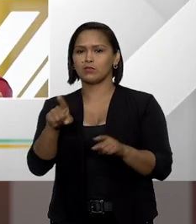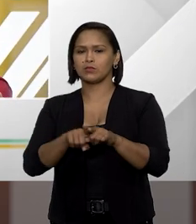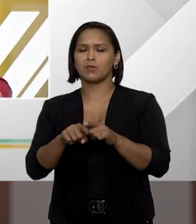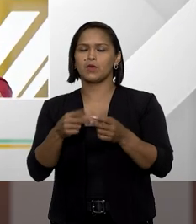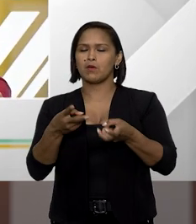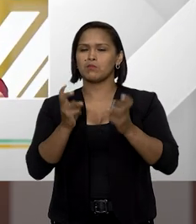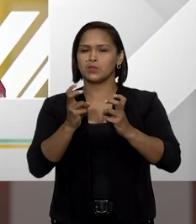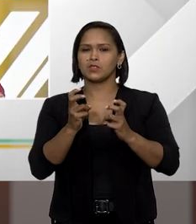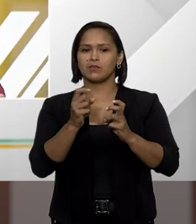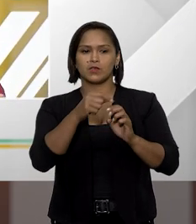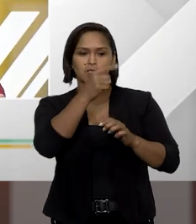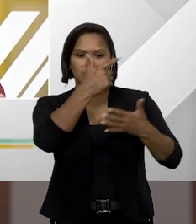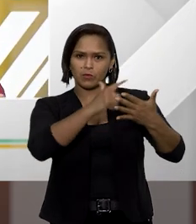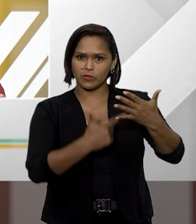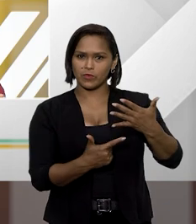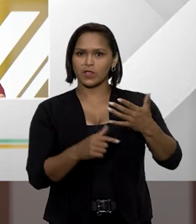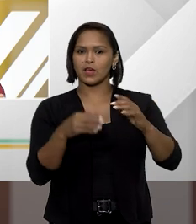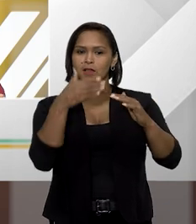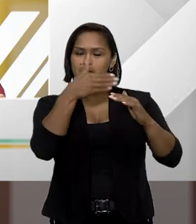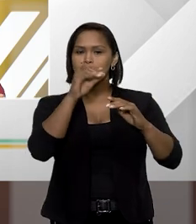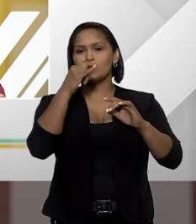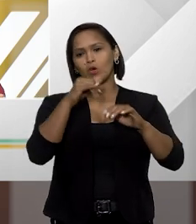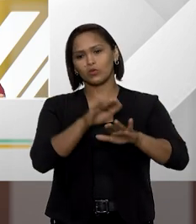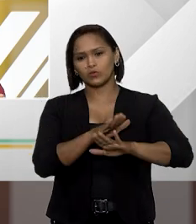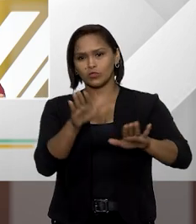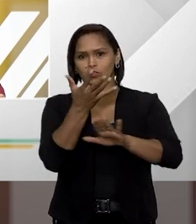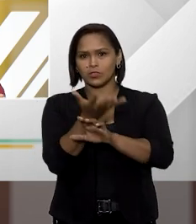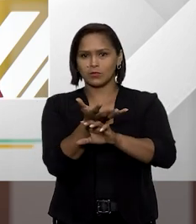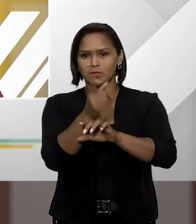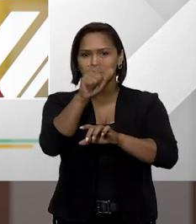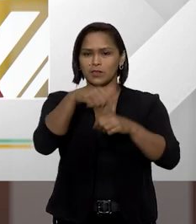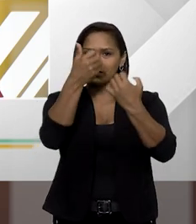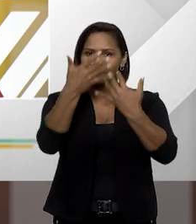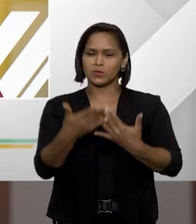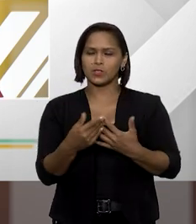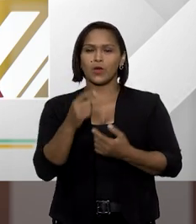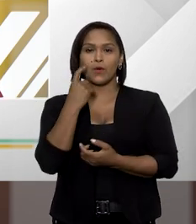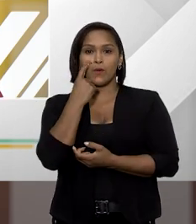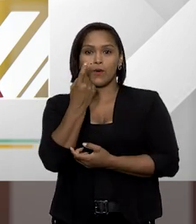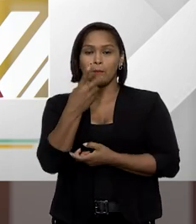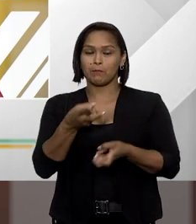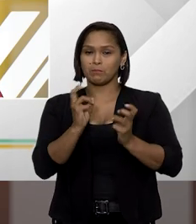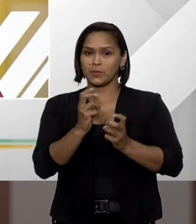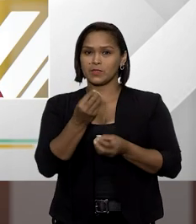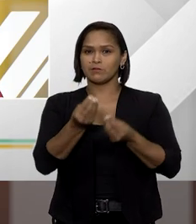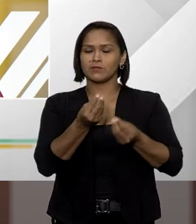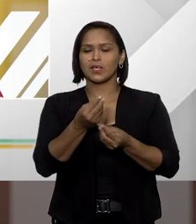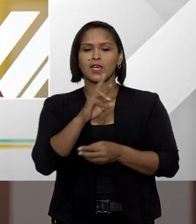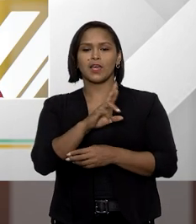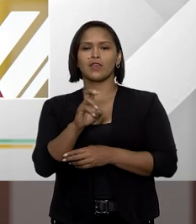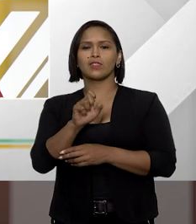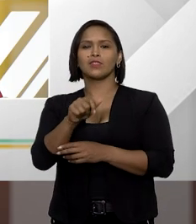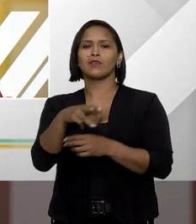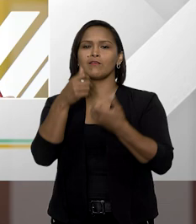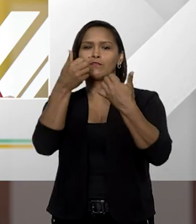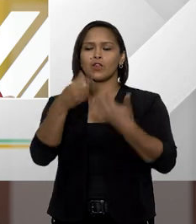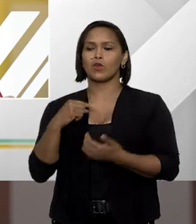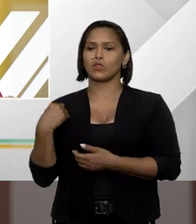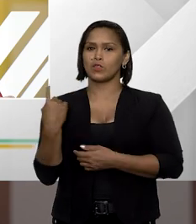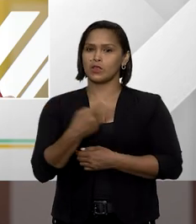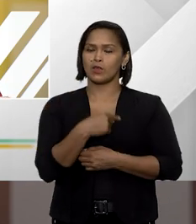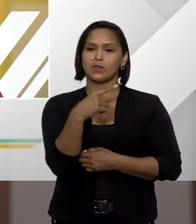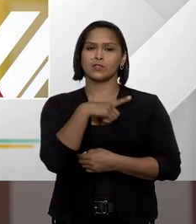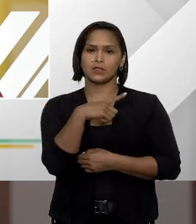permitem que a observação à luz desse enfoque multidisciplinar que o René colocou, vejam que interessante é isso que o René disse.